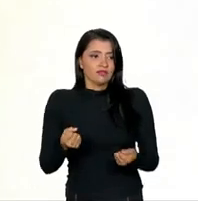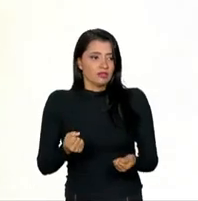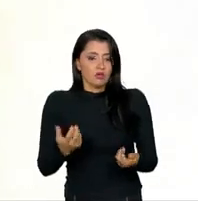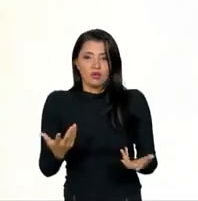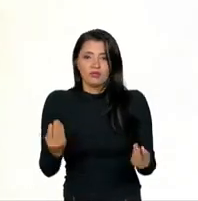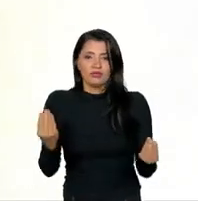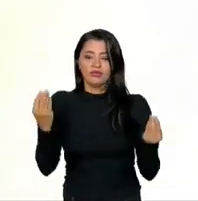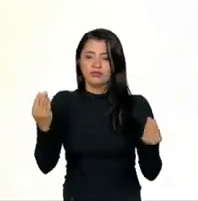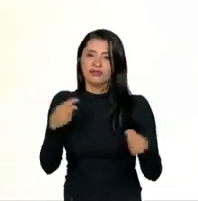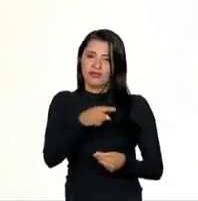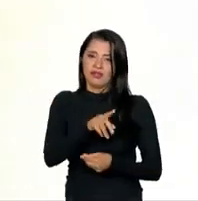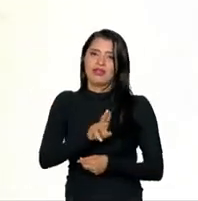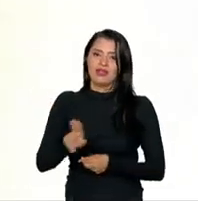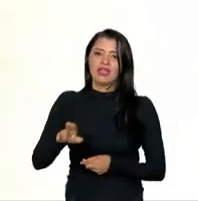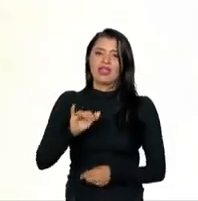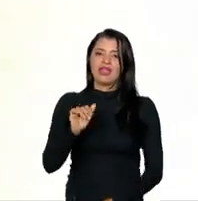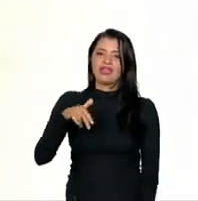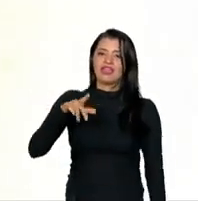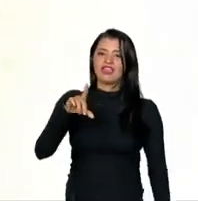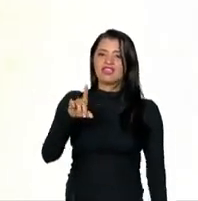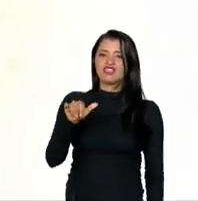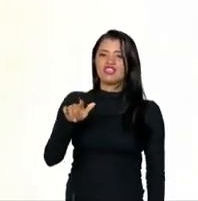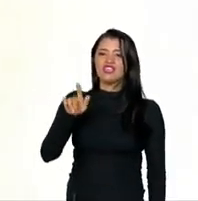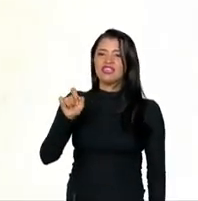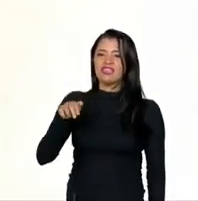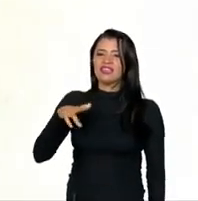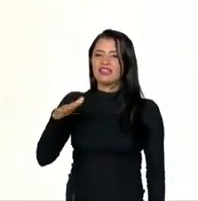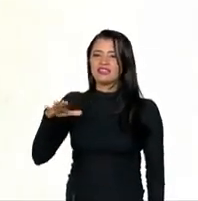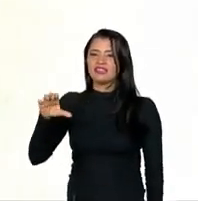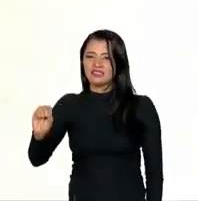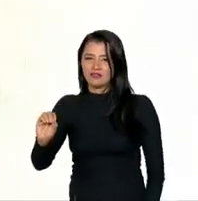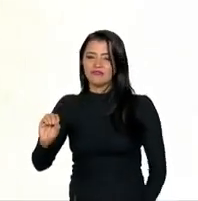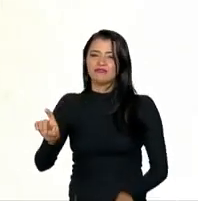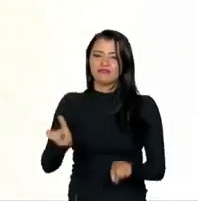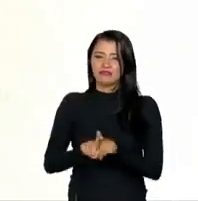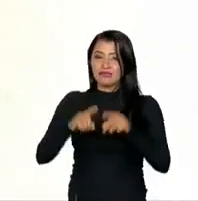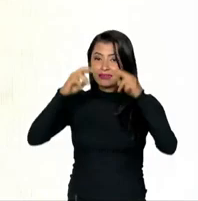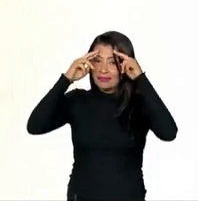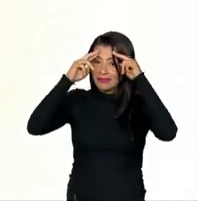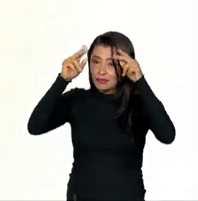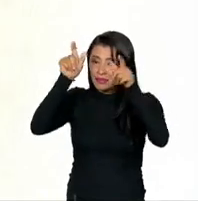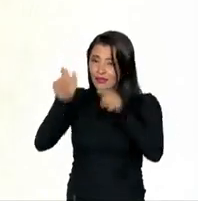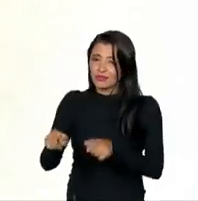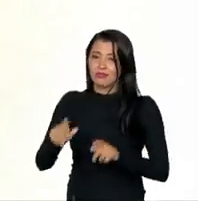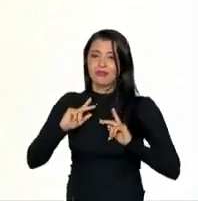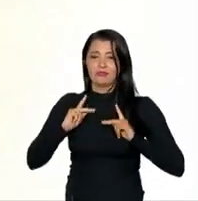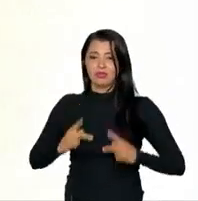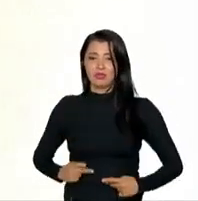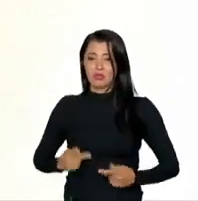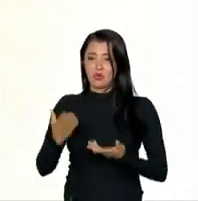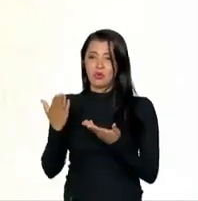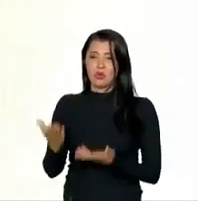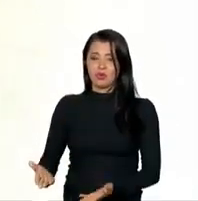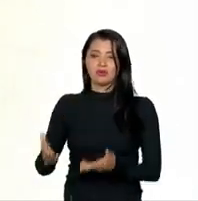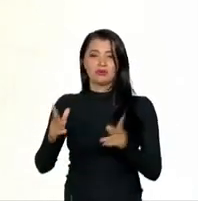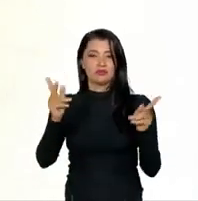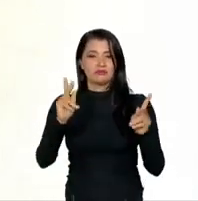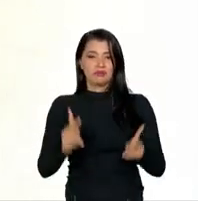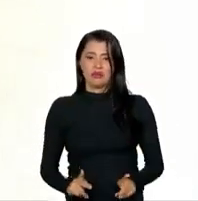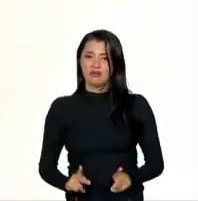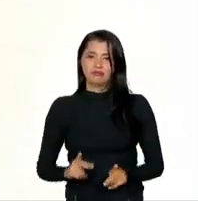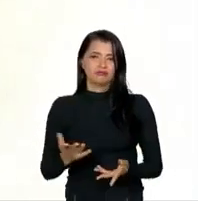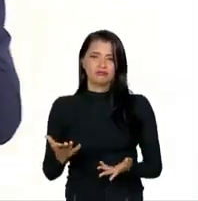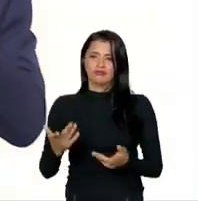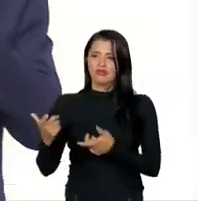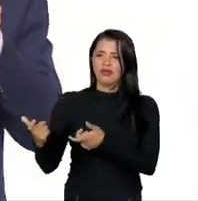que o presidente chamou hoje lá. E mais ainda, respeito ao ser humano, à paz. Não interessa se é na